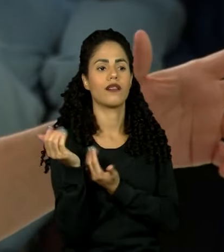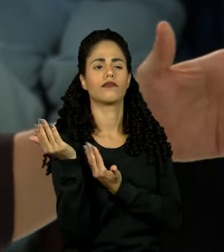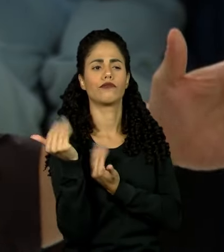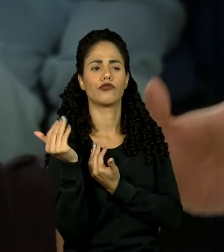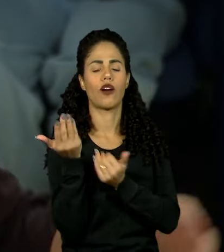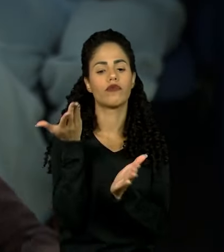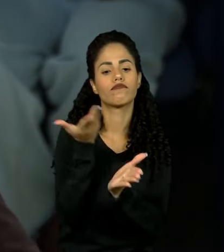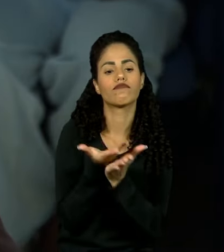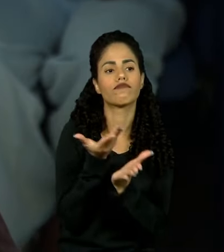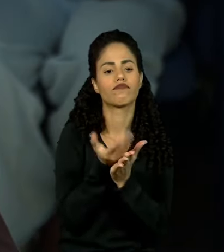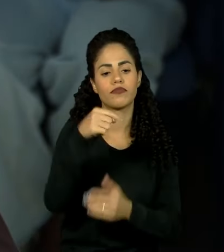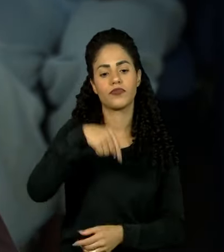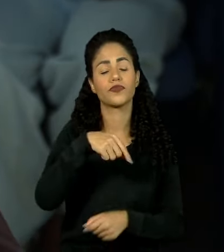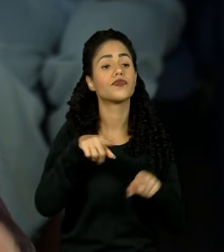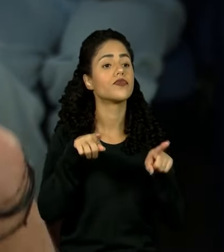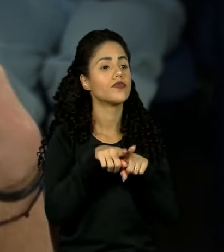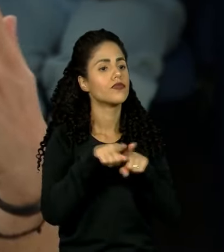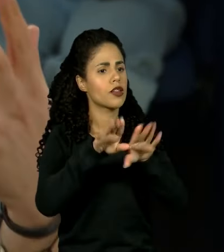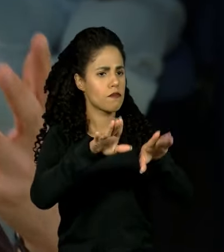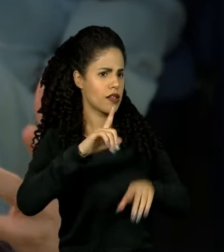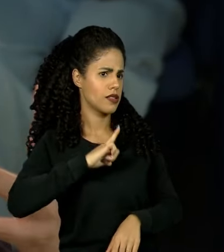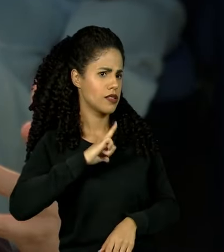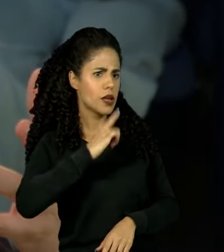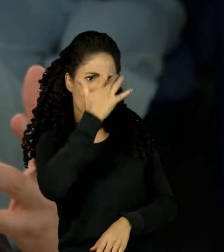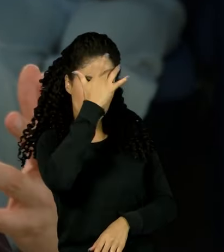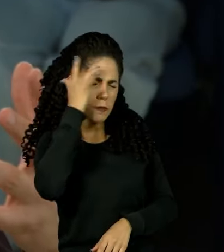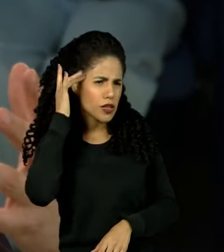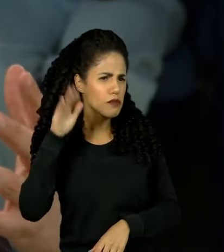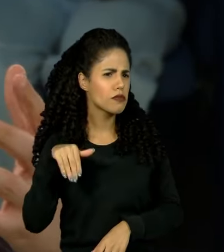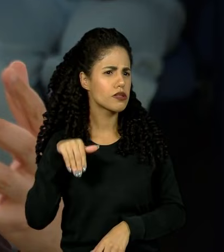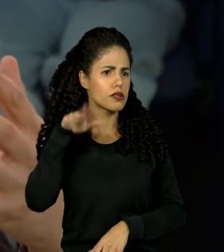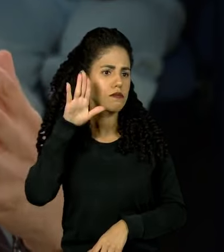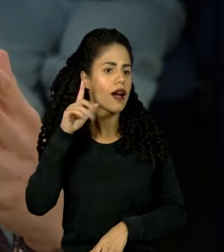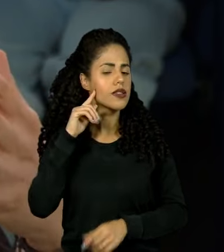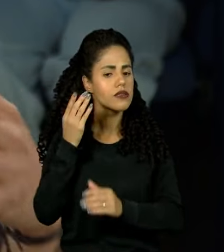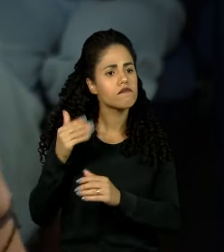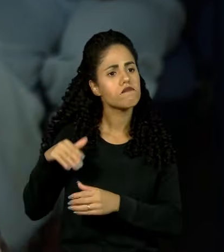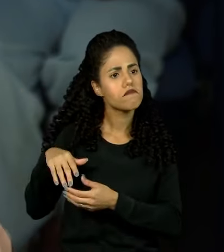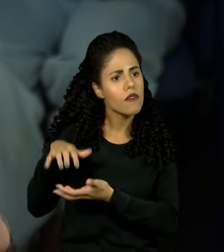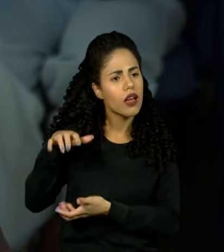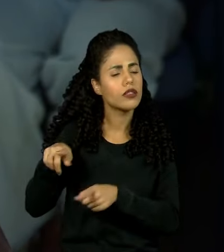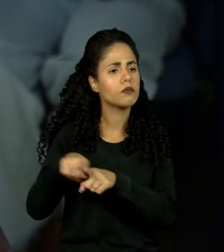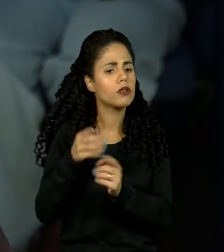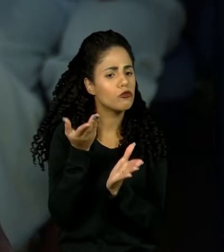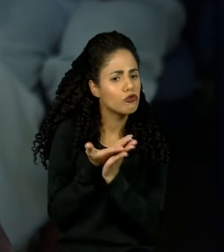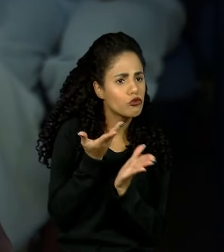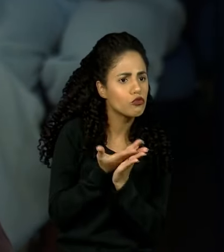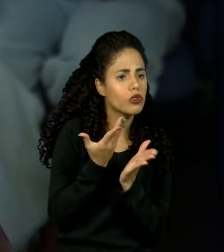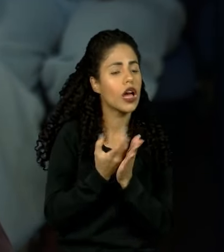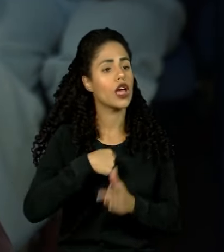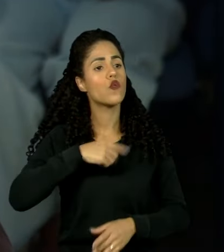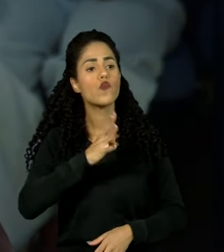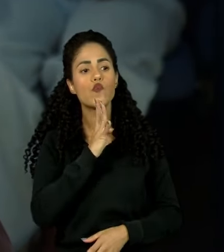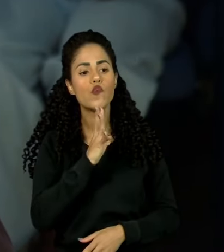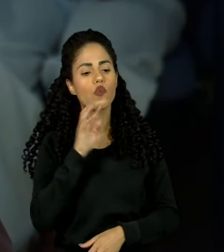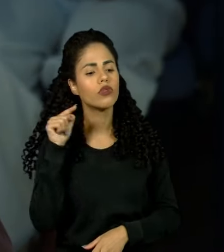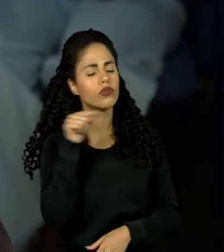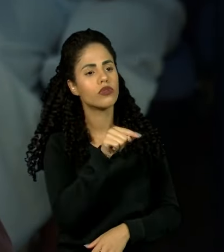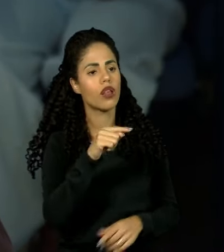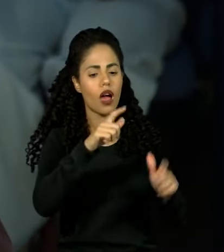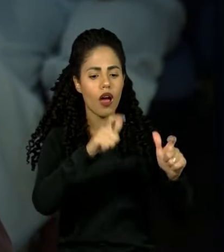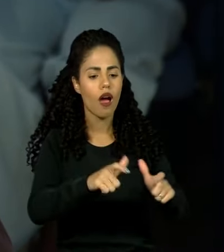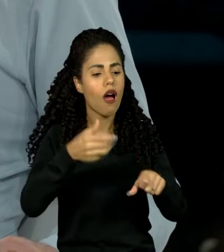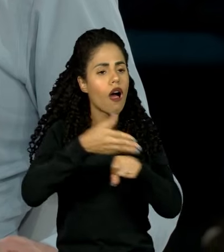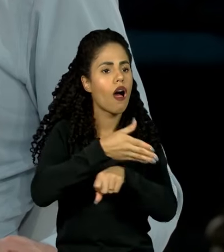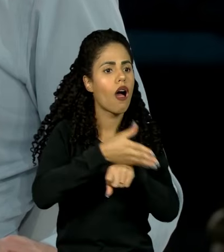jovens aqui que estão do Senac mas também tem pessoas mais velhas estudando assim e eu fui lá conhecer numa das unidades né um